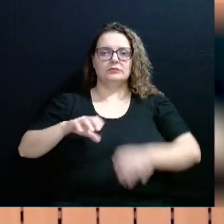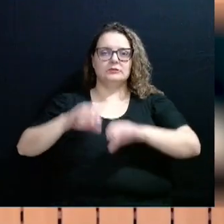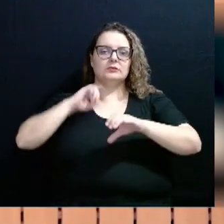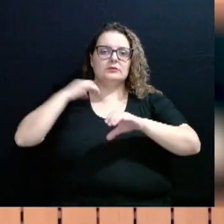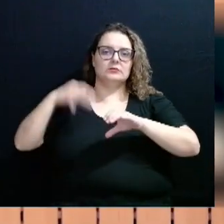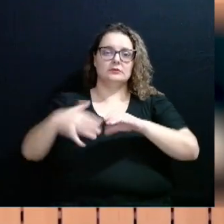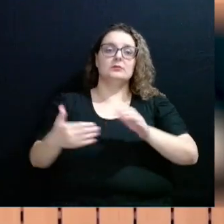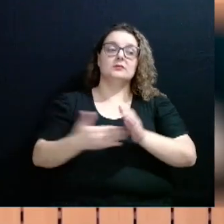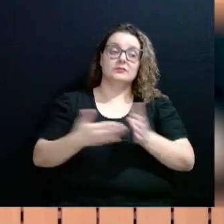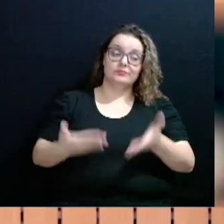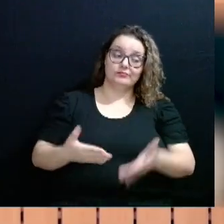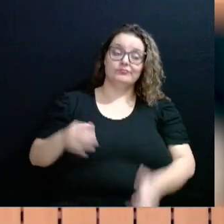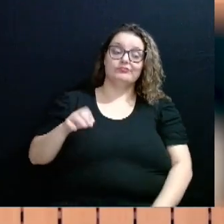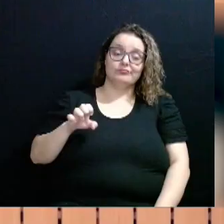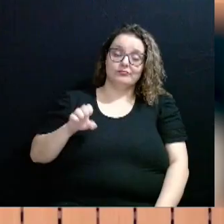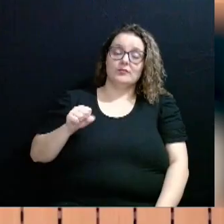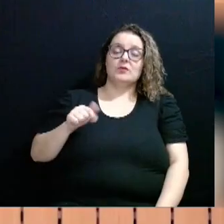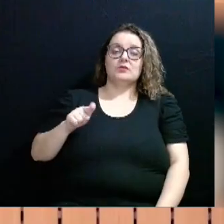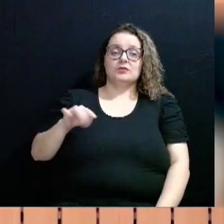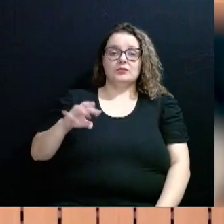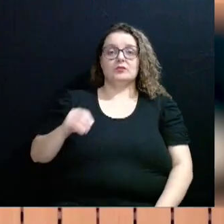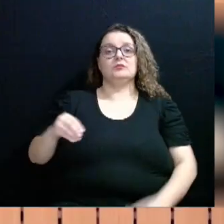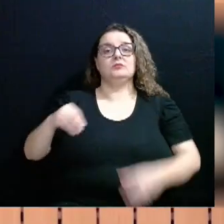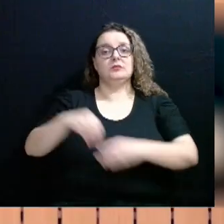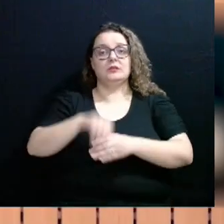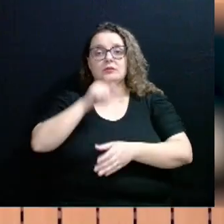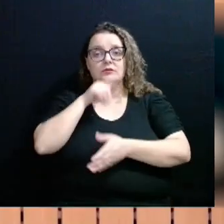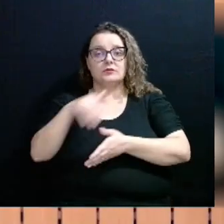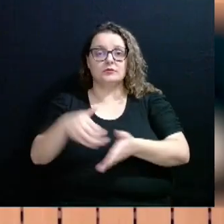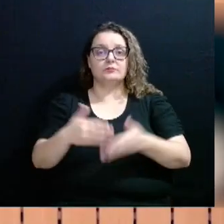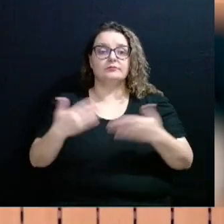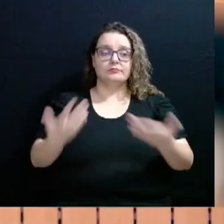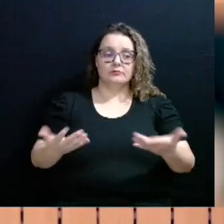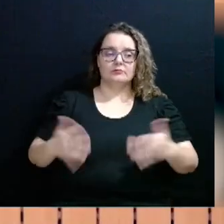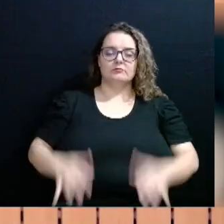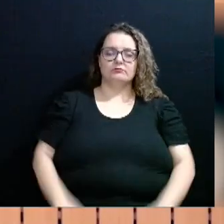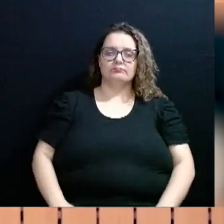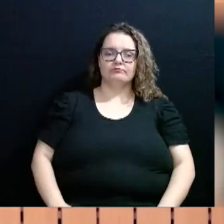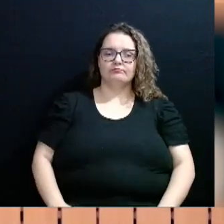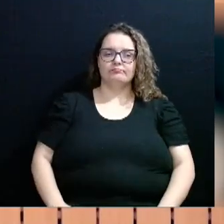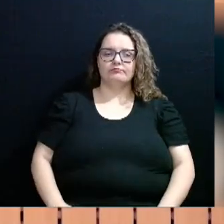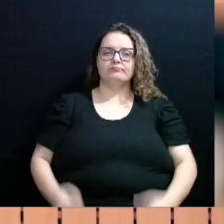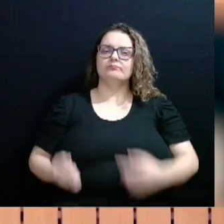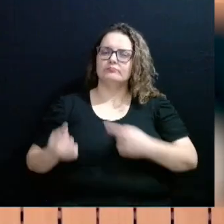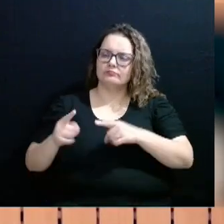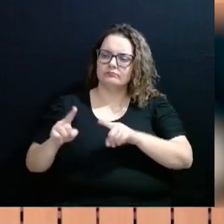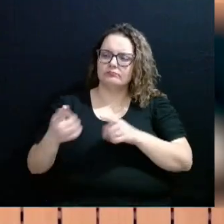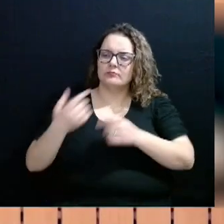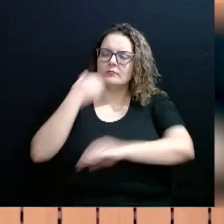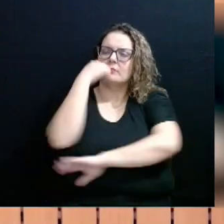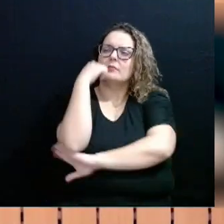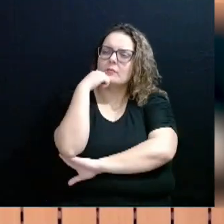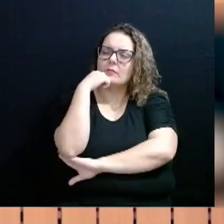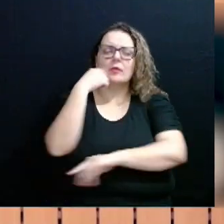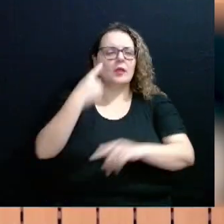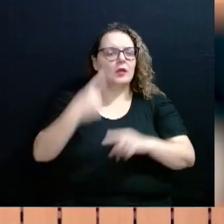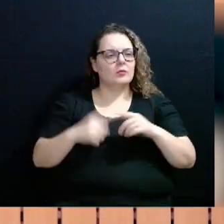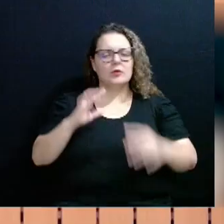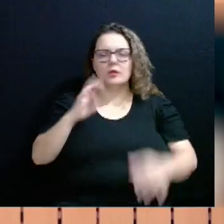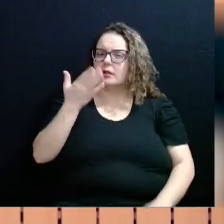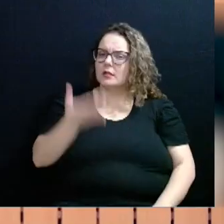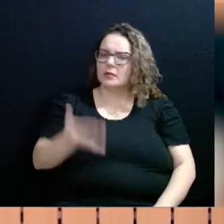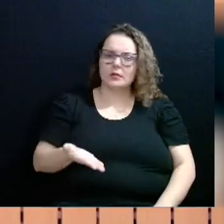esgoto dentro do córrego, né? Então a gente veio uma provocação, mas por que isso está acontecendo?